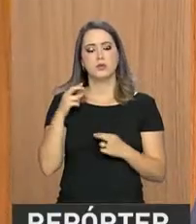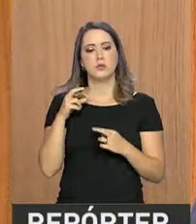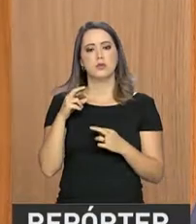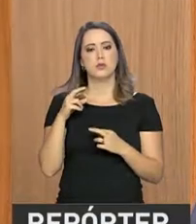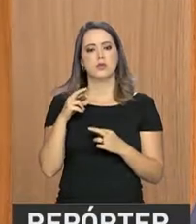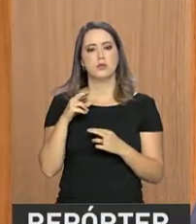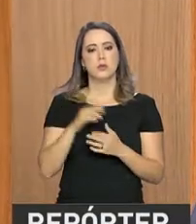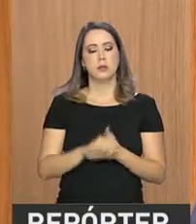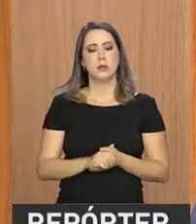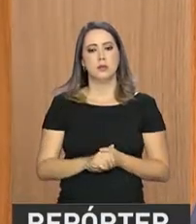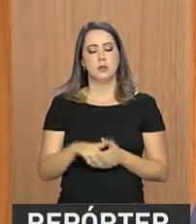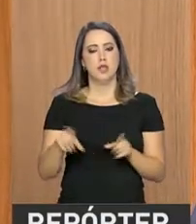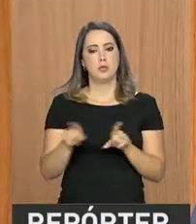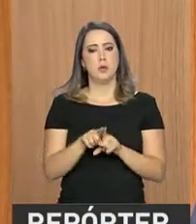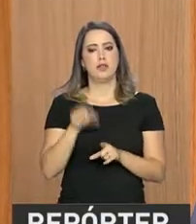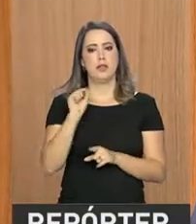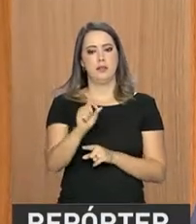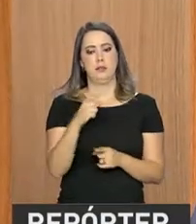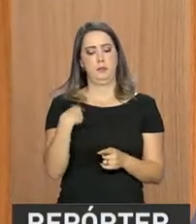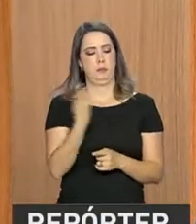projeções de médio e longo prazo, elas